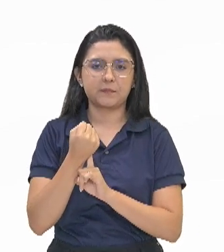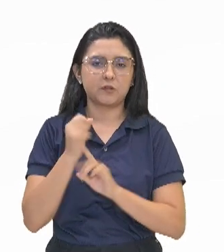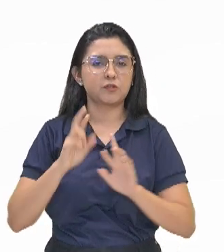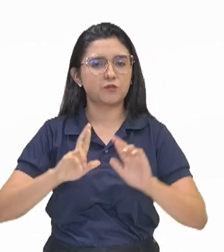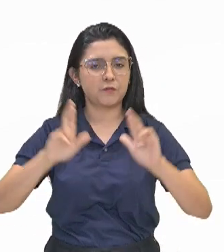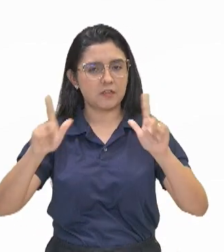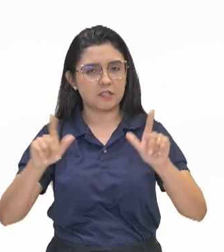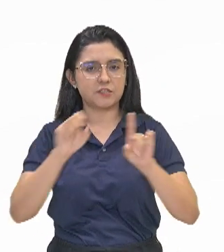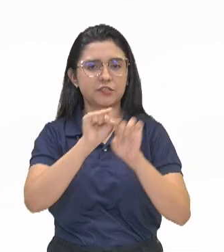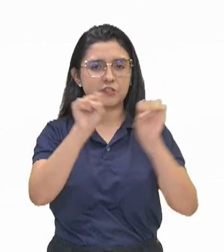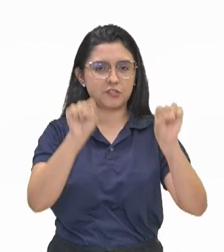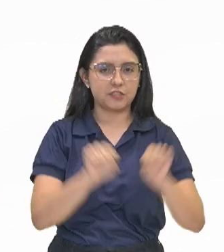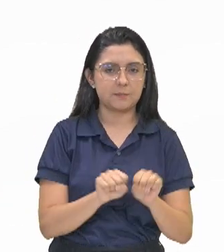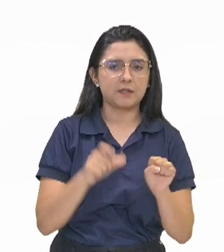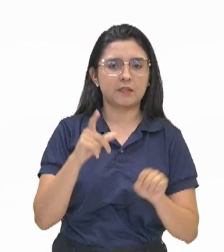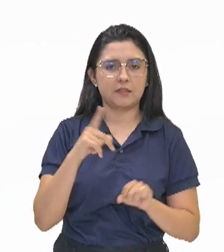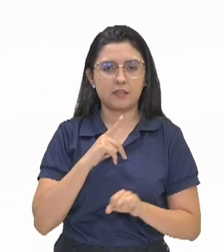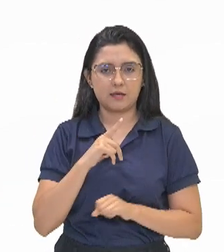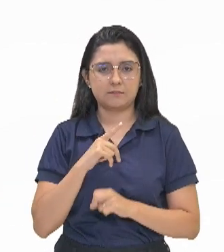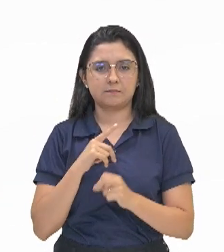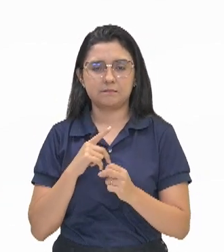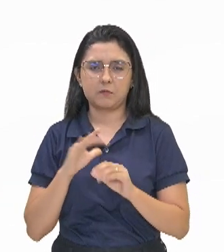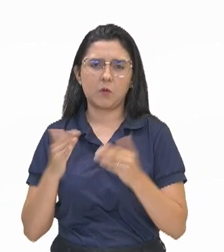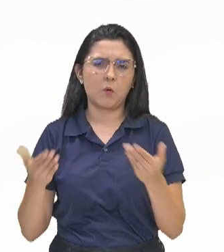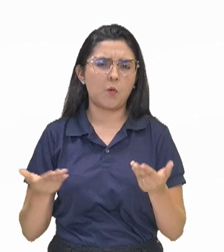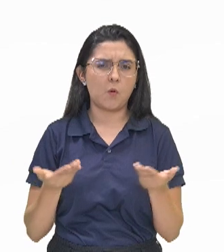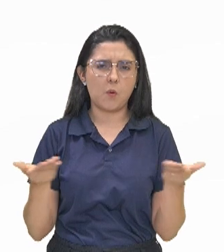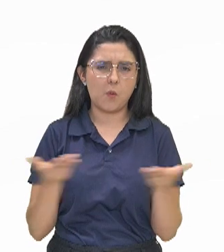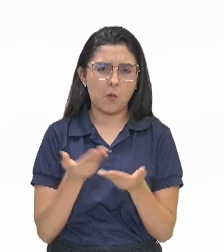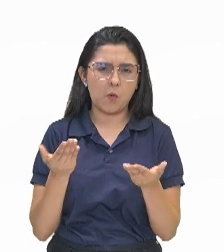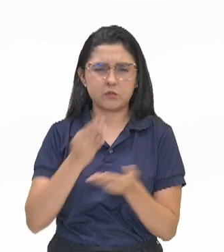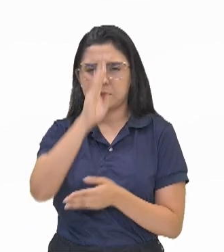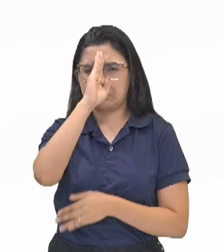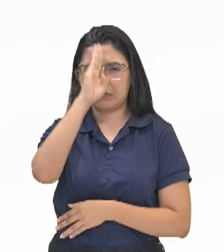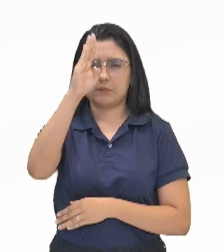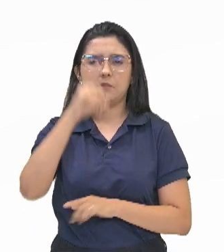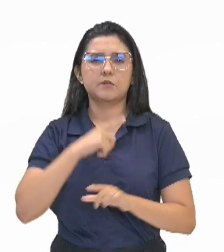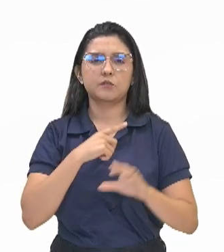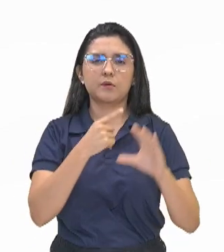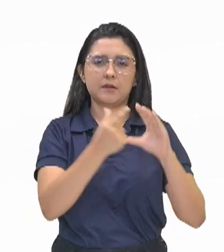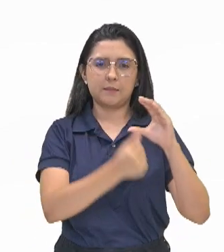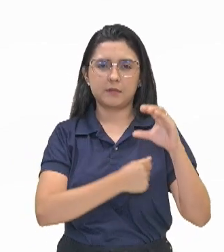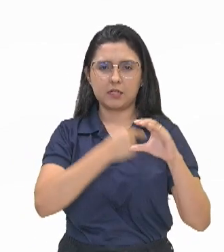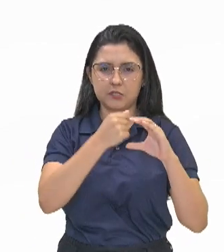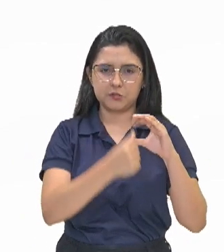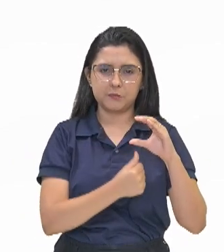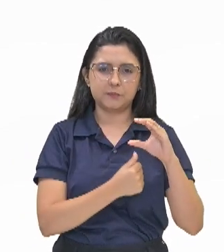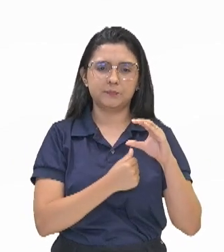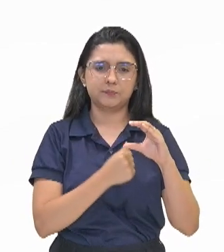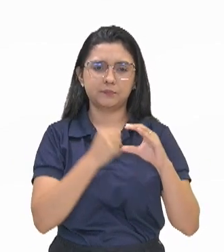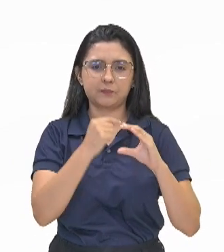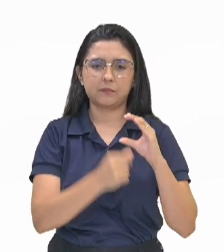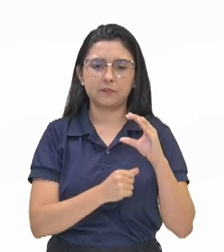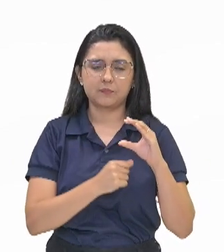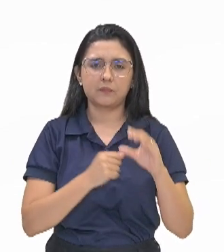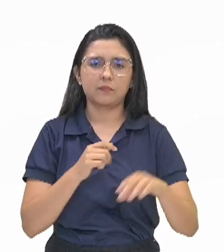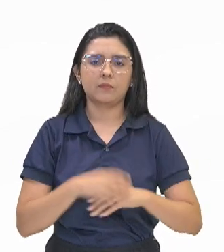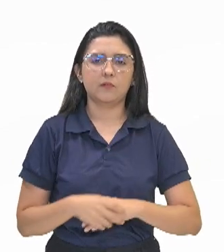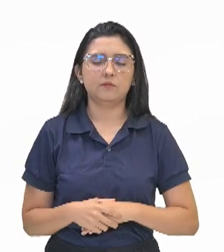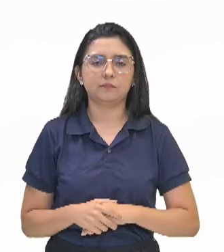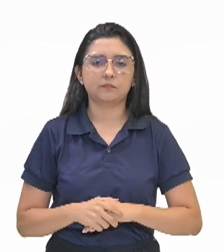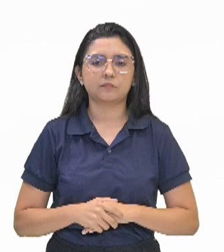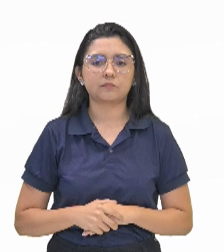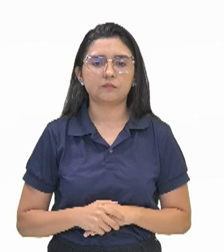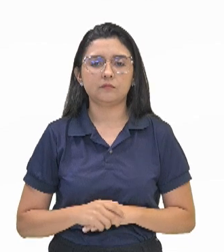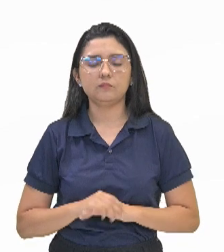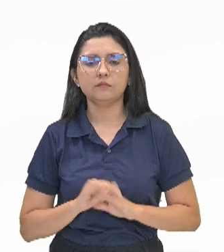sistemas que nós temos aí. É claro que hoje prevalece o capitalismo, né, é o que nós temos aí. Mas a